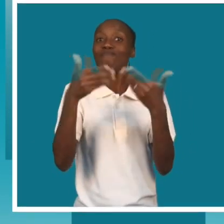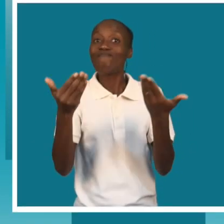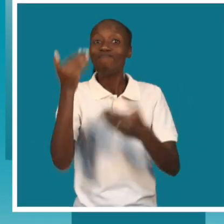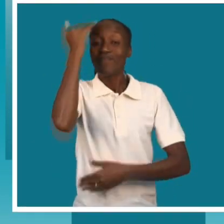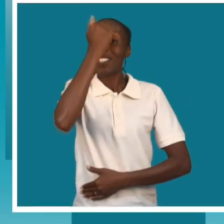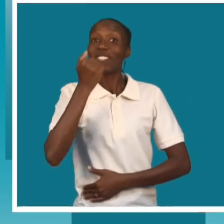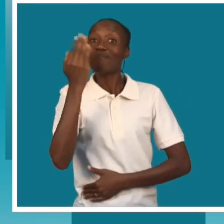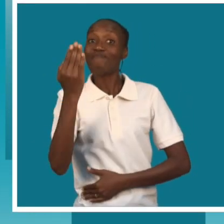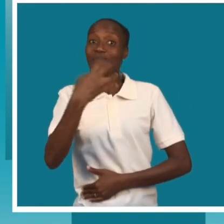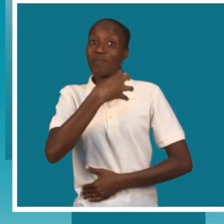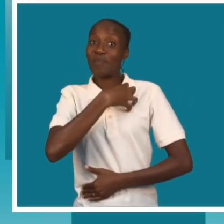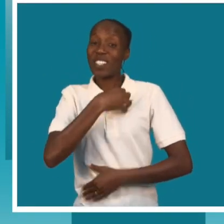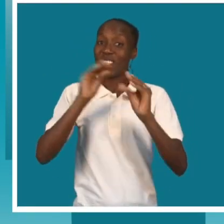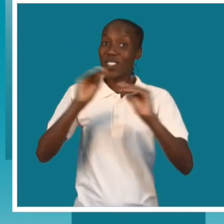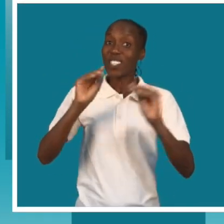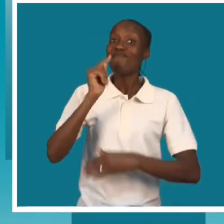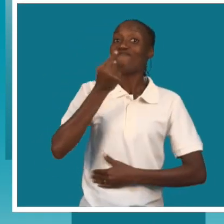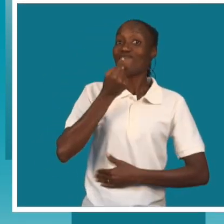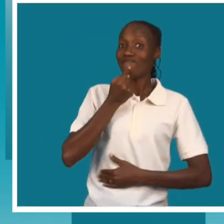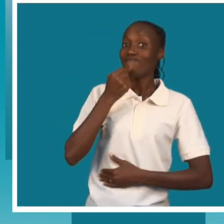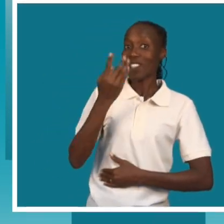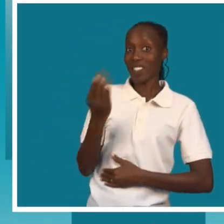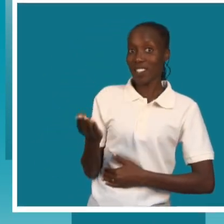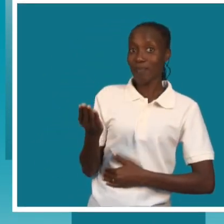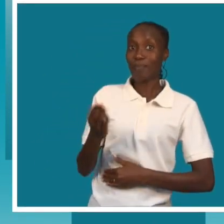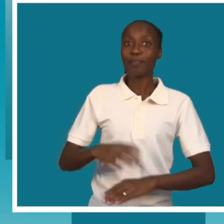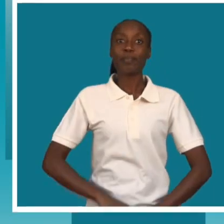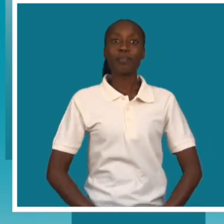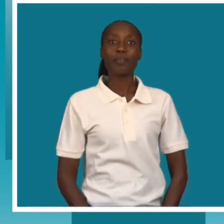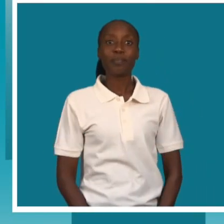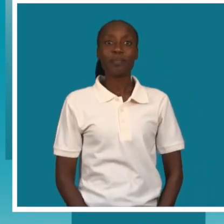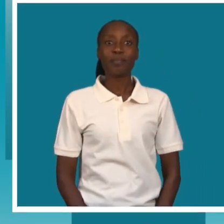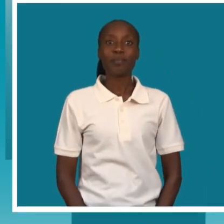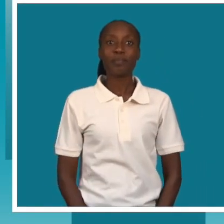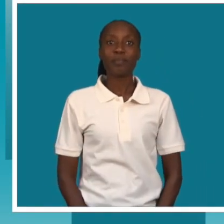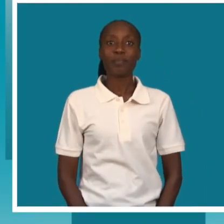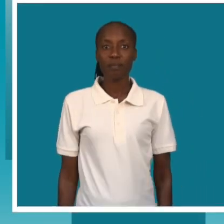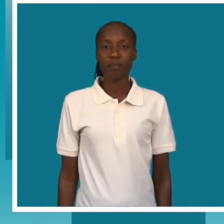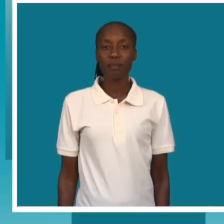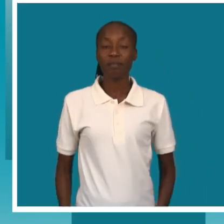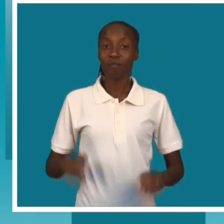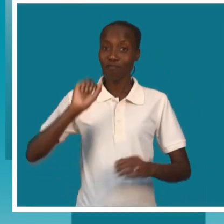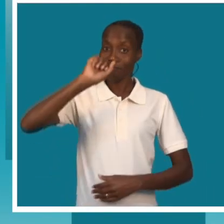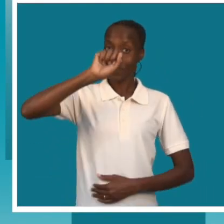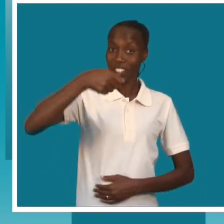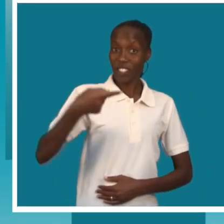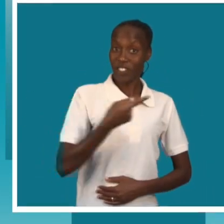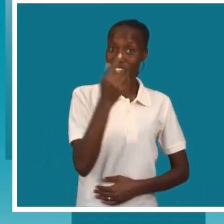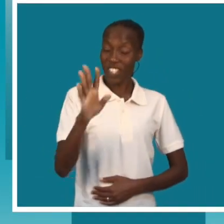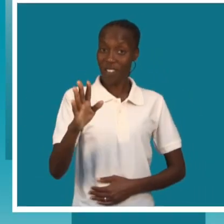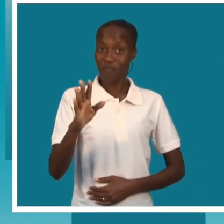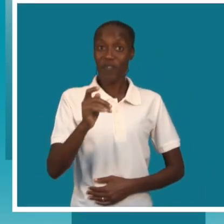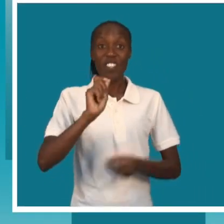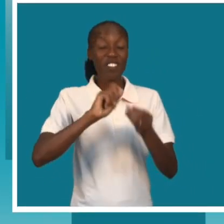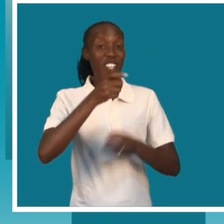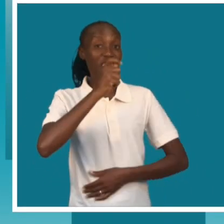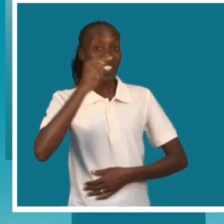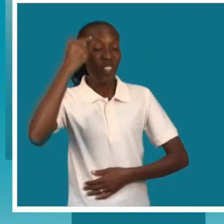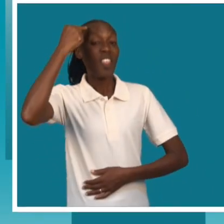intérpretes língua de sinais, a Manica Surtani respondeu nos seguintes termos. Claro, vocês fizeram observação.